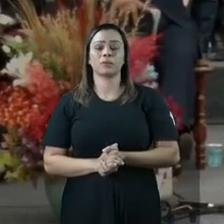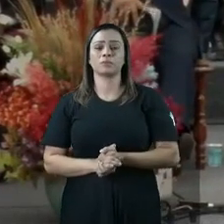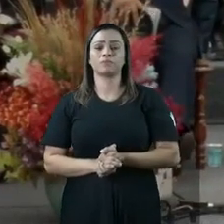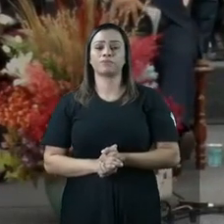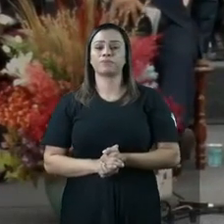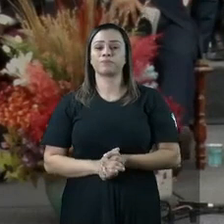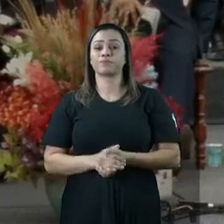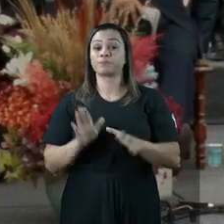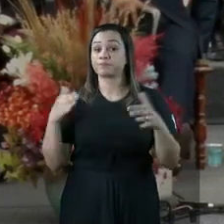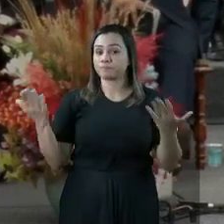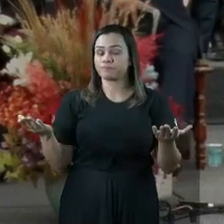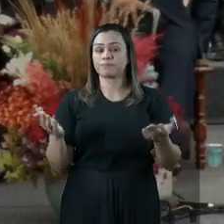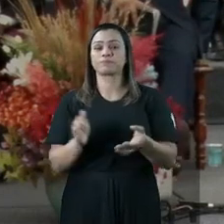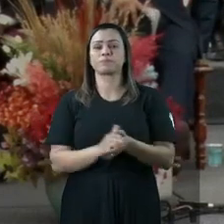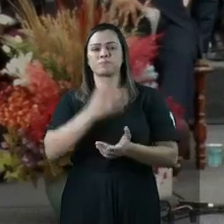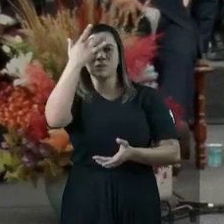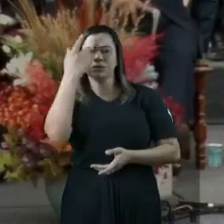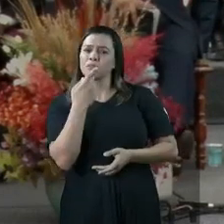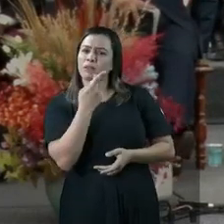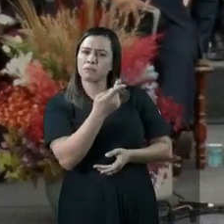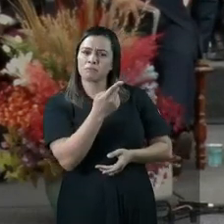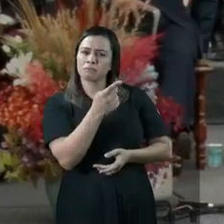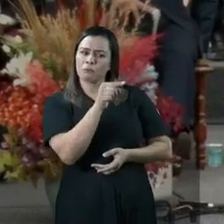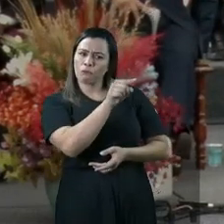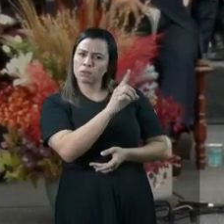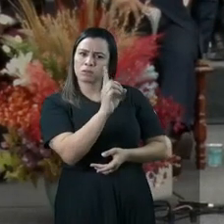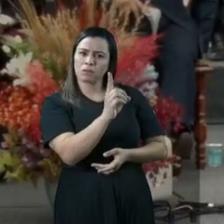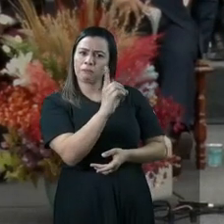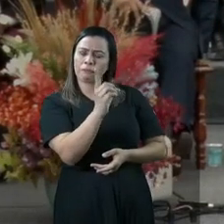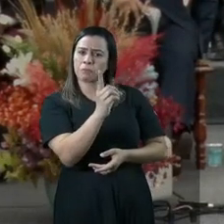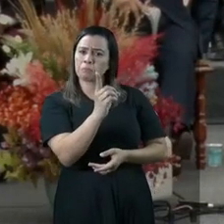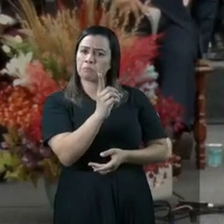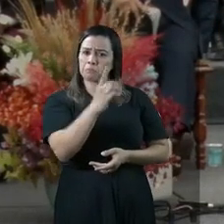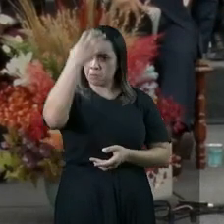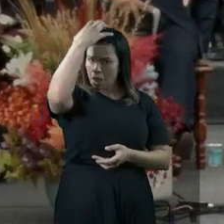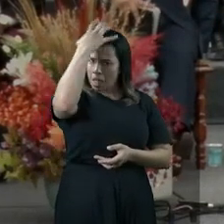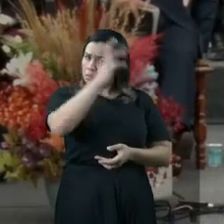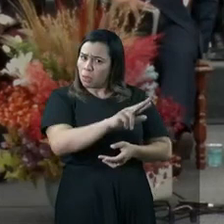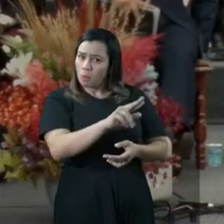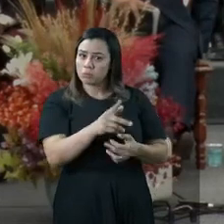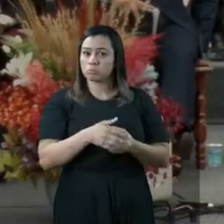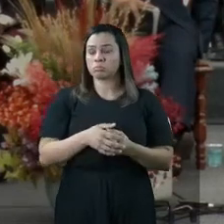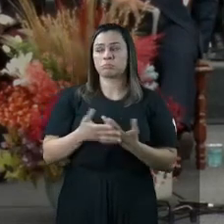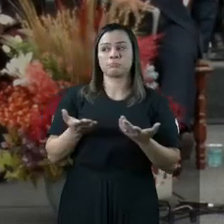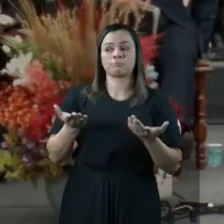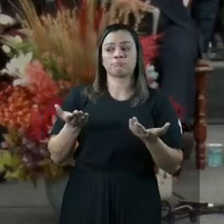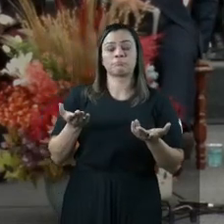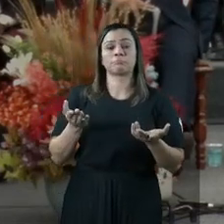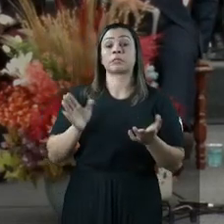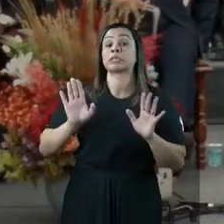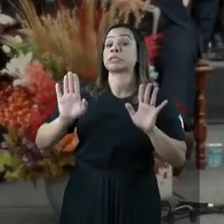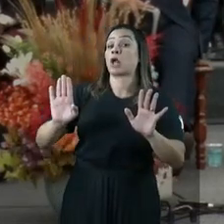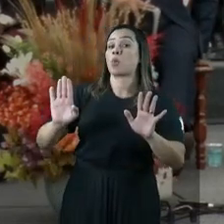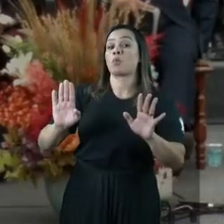Davi, então o Rei da Glória não é você? Não sou e nem poderia. Por que, Davi? Primeiro porque o meu reinado tem